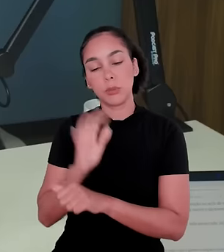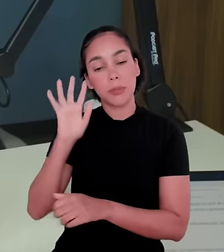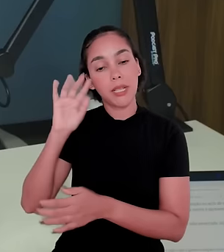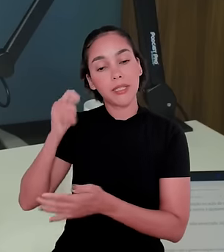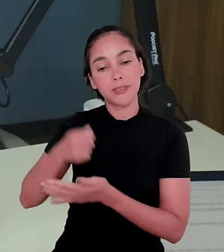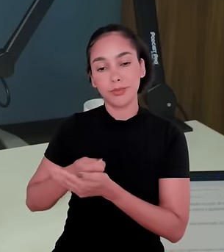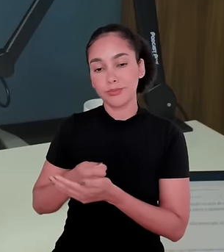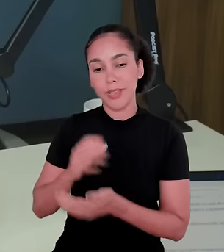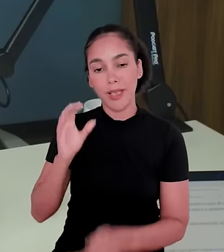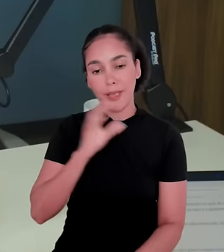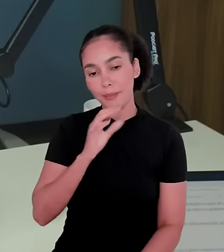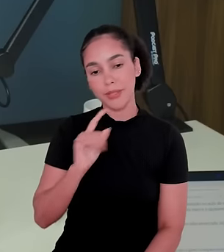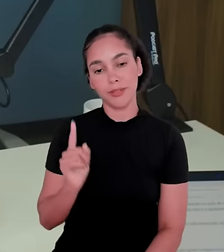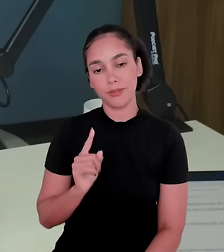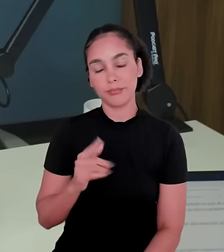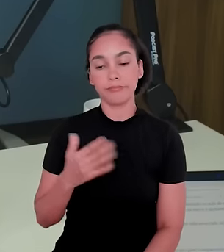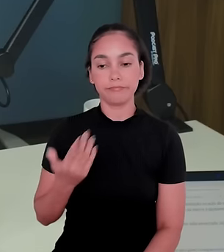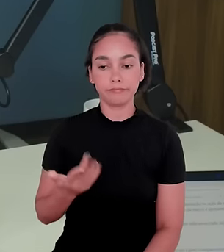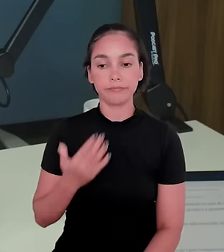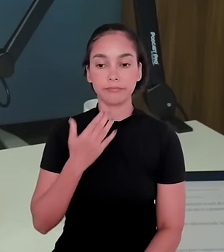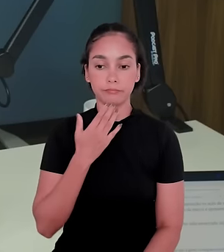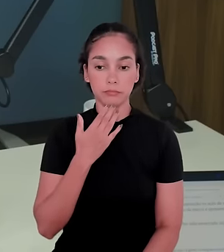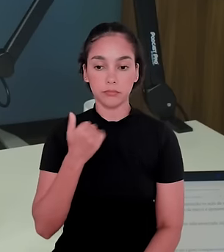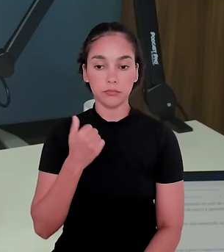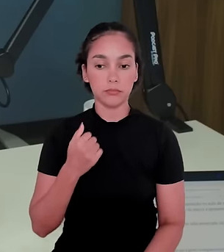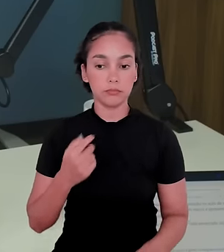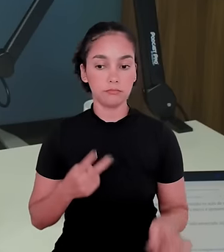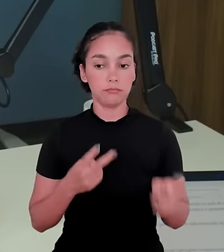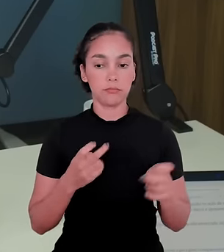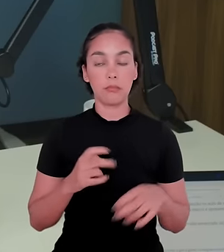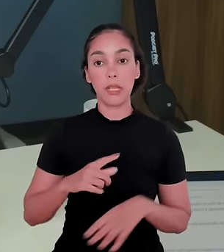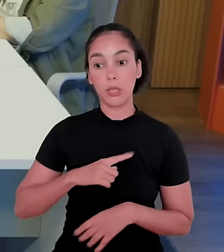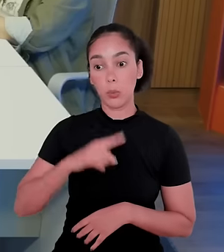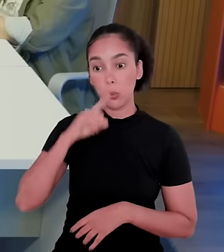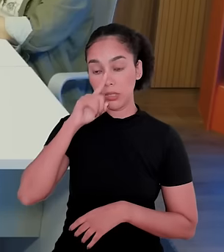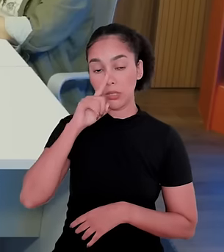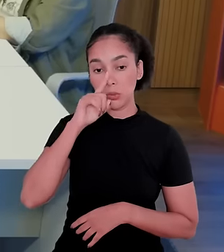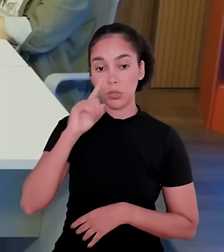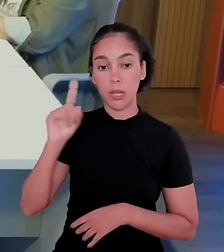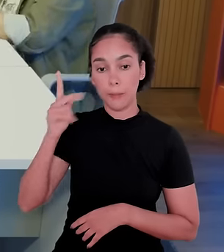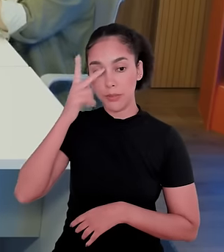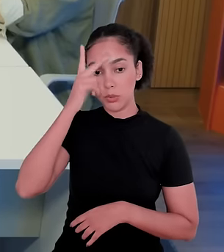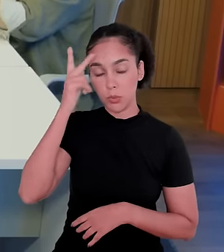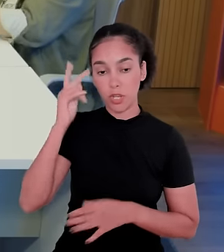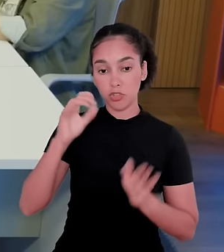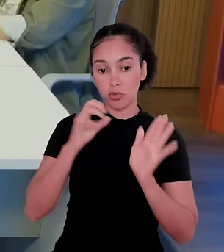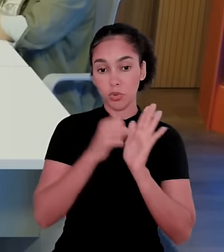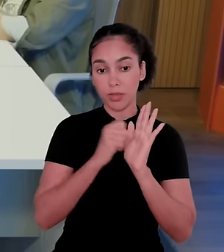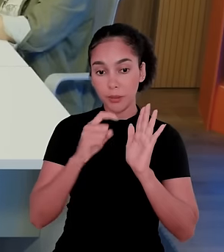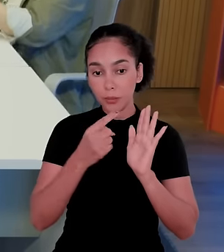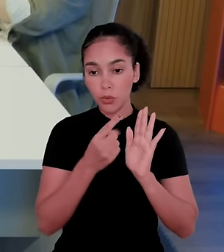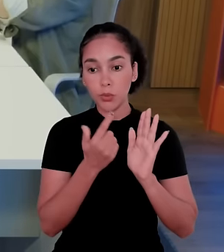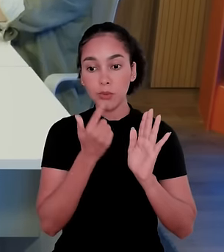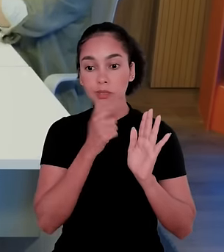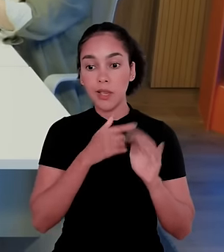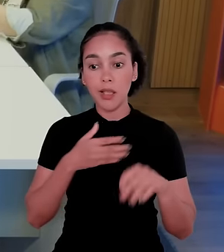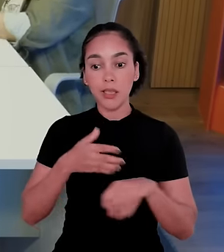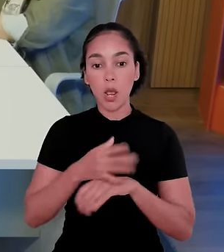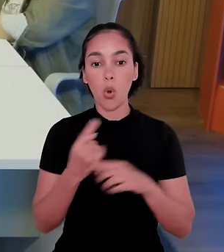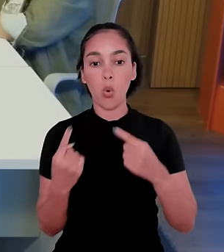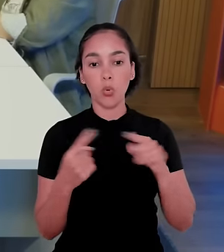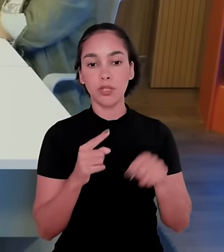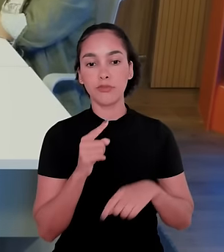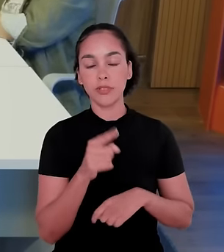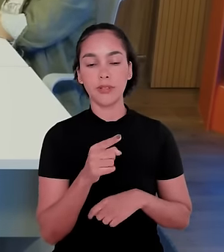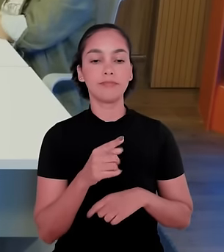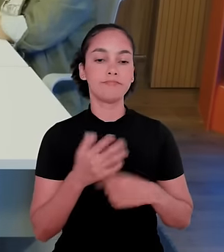judicial não vai ser rápido então foi isso é melhor anteceder pesquisar Ainda corre o risco do da pessoa que registrou Depois ainda entrar contra você